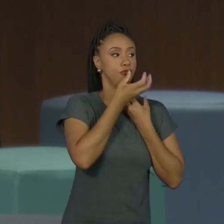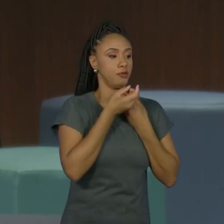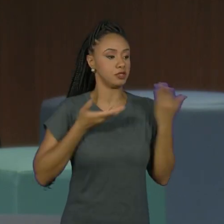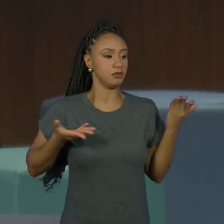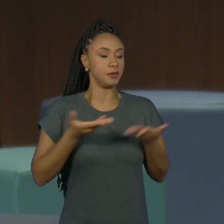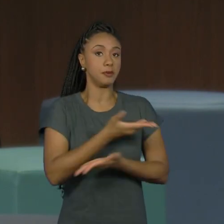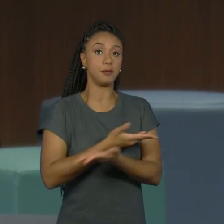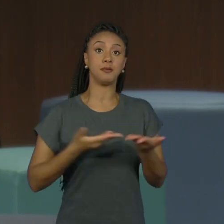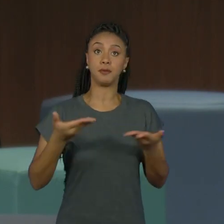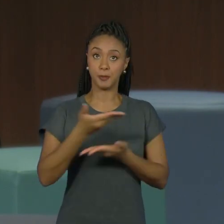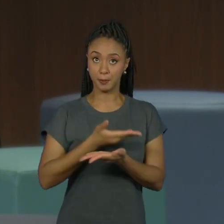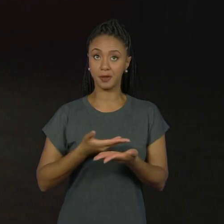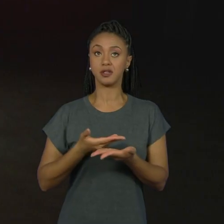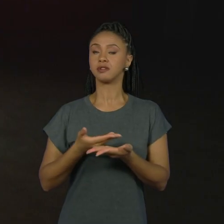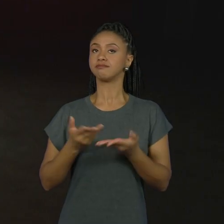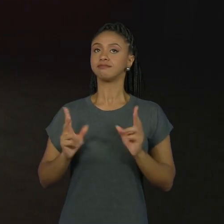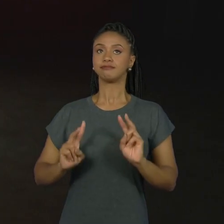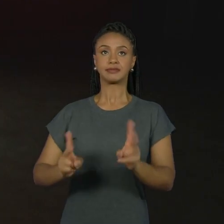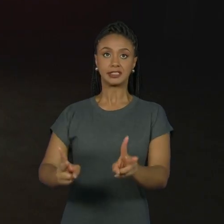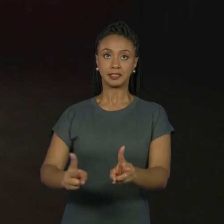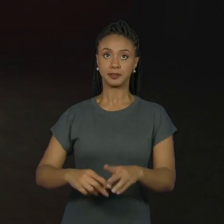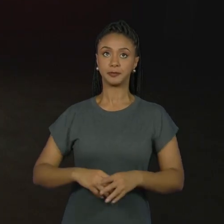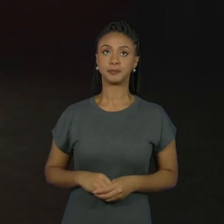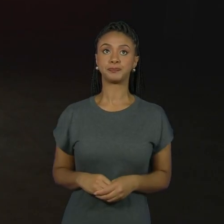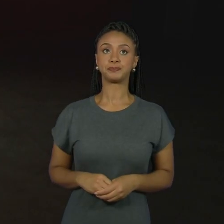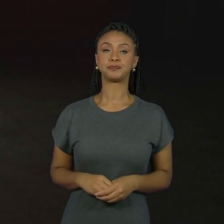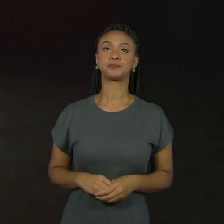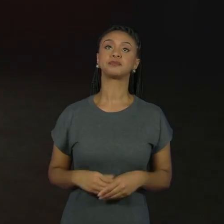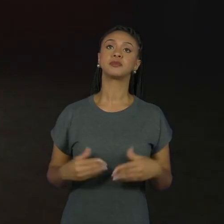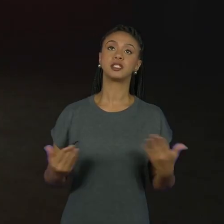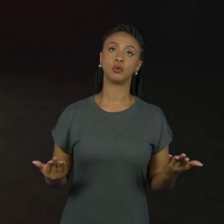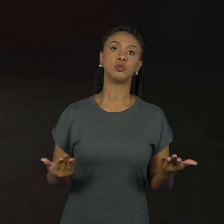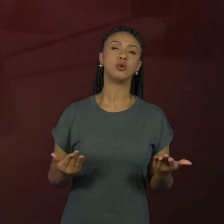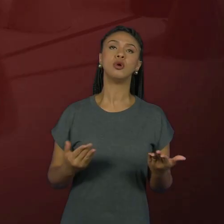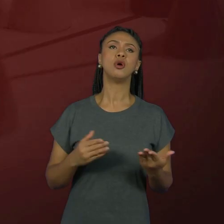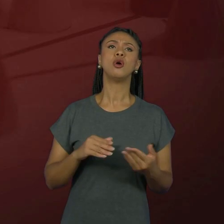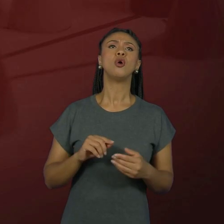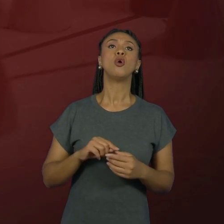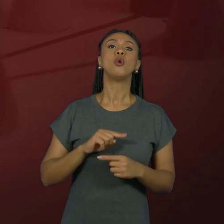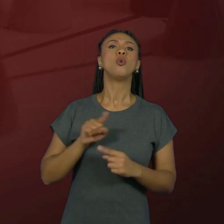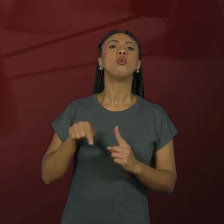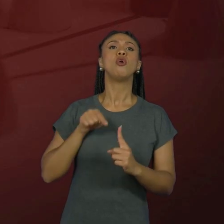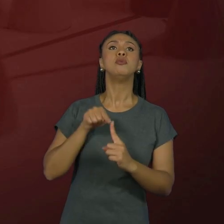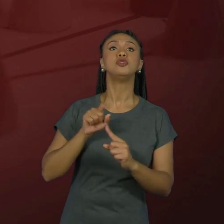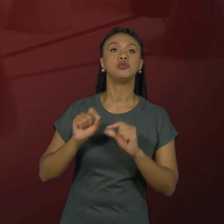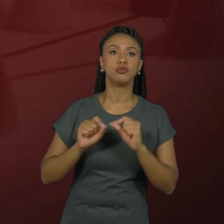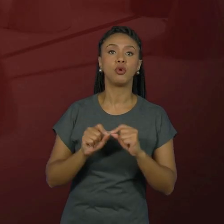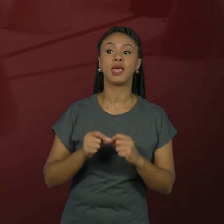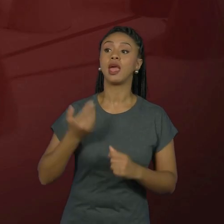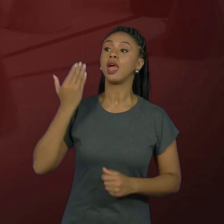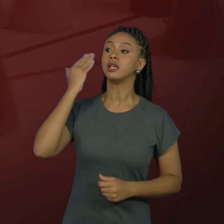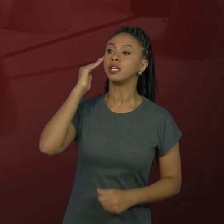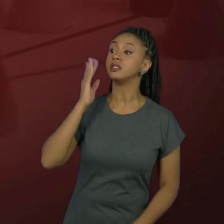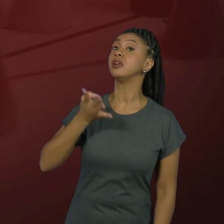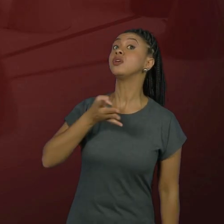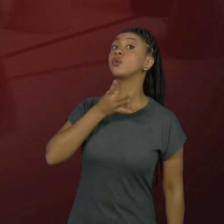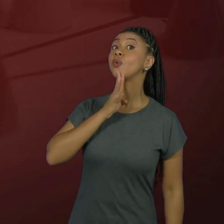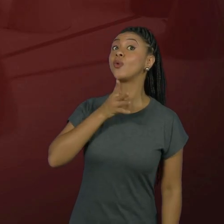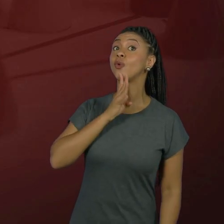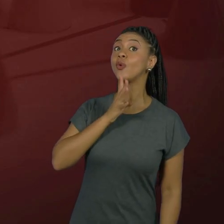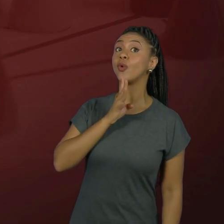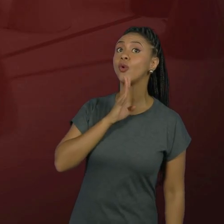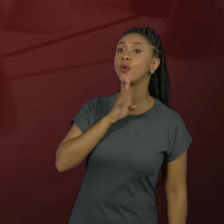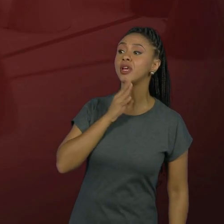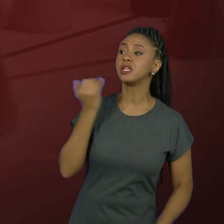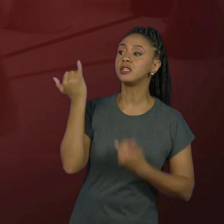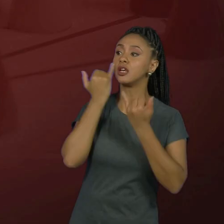linha mestra vai ser o processo de negócio. Então, define a sequência de atividade e o conhecimento necessário para produzir